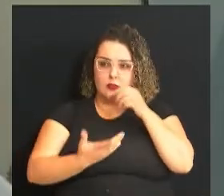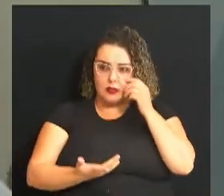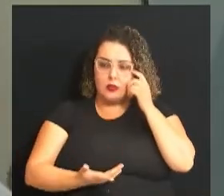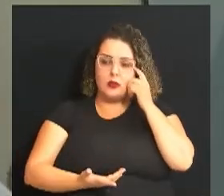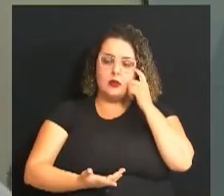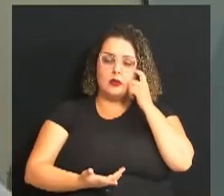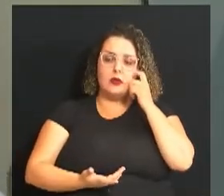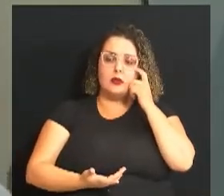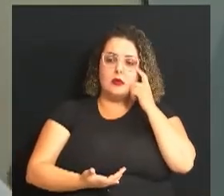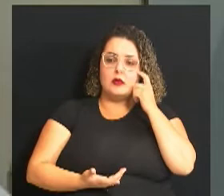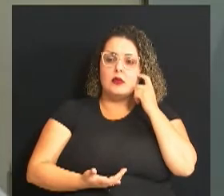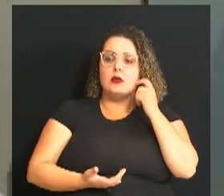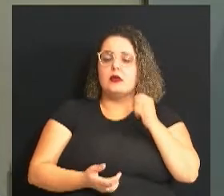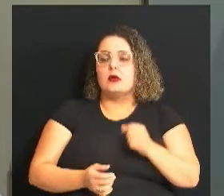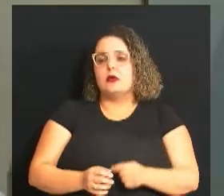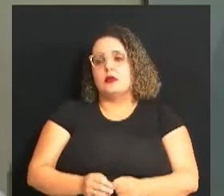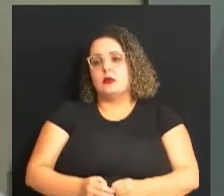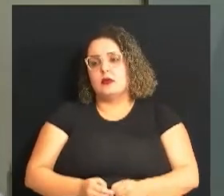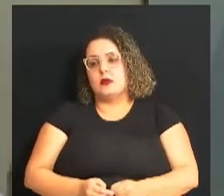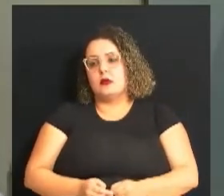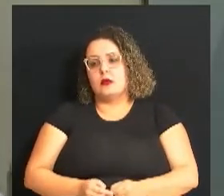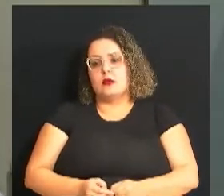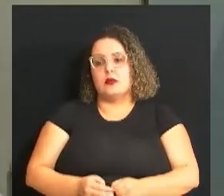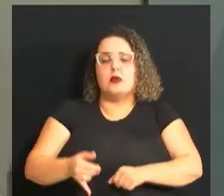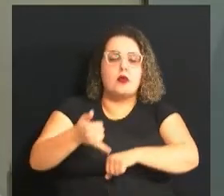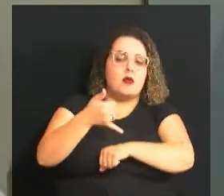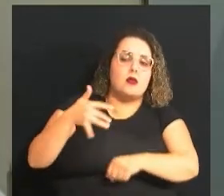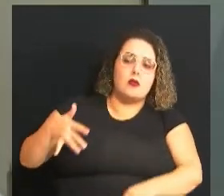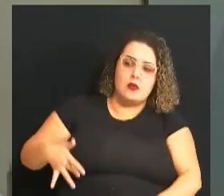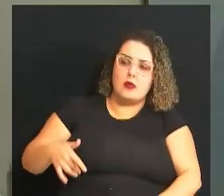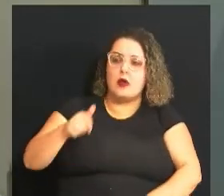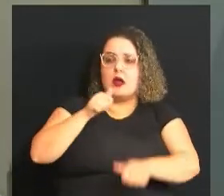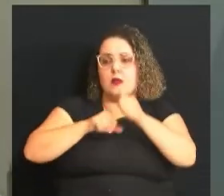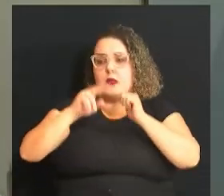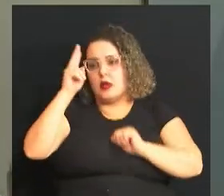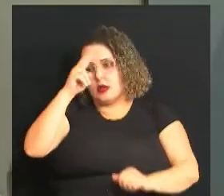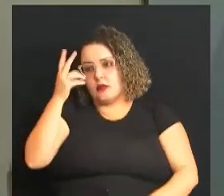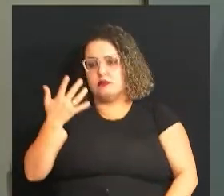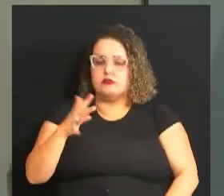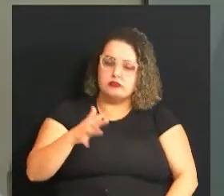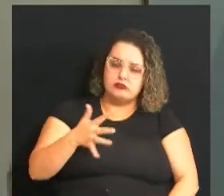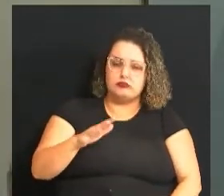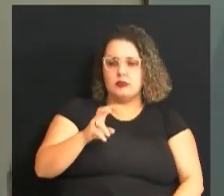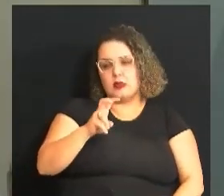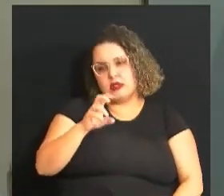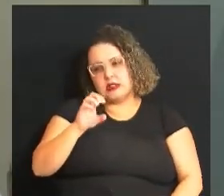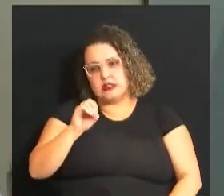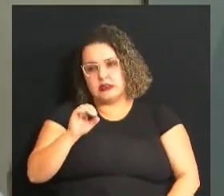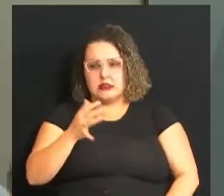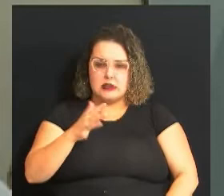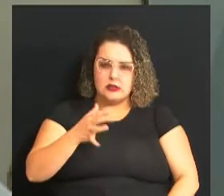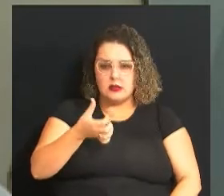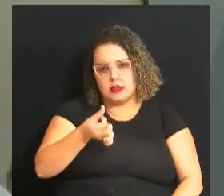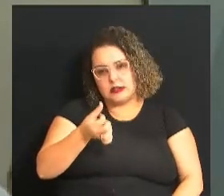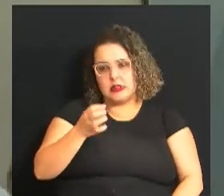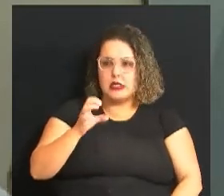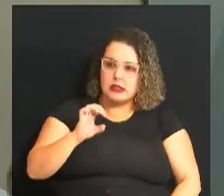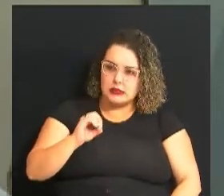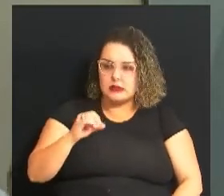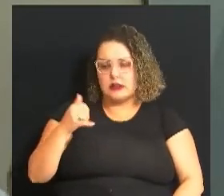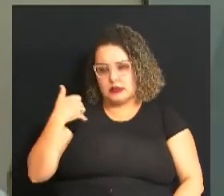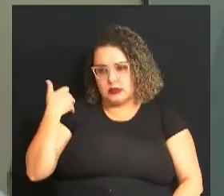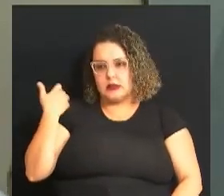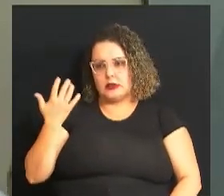fazer a complicação, gordura no fígado, álcool, costuma já ser ali por volta dos 50, 60 anos. Depende